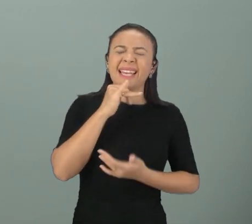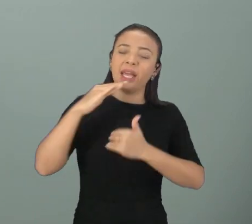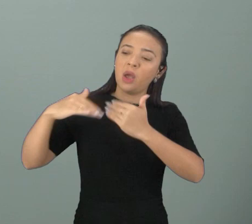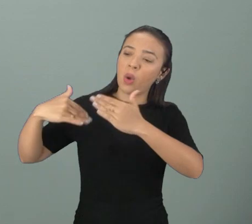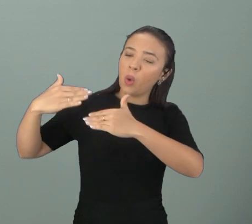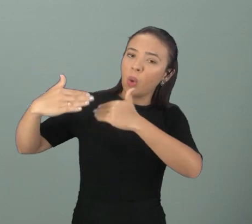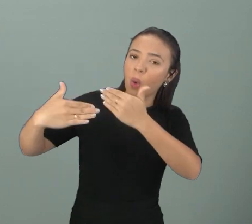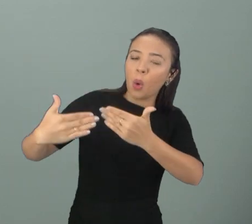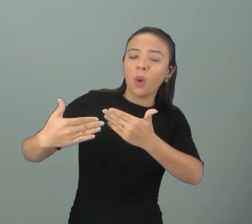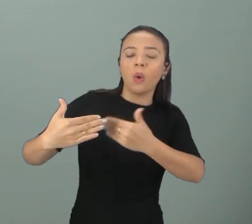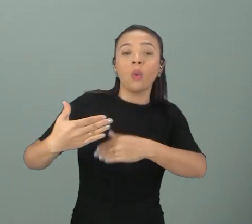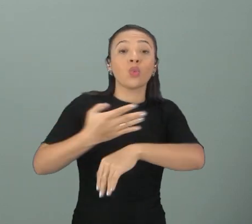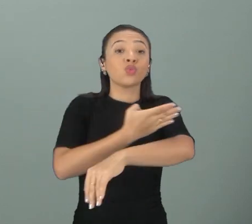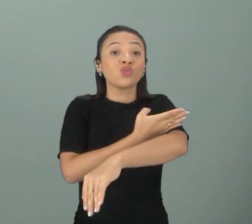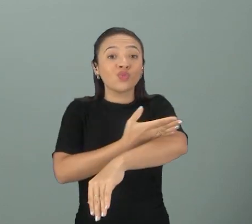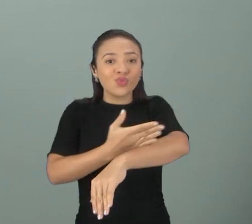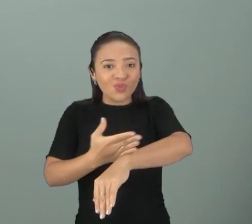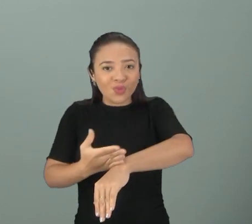um hobby,